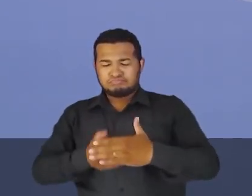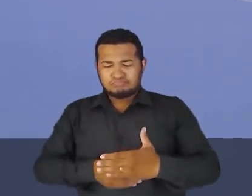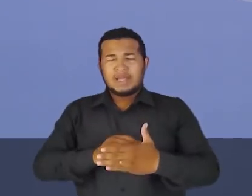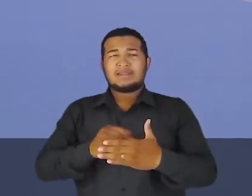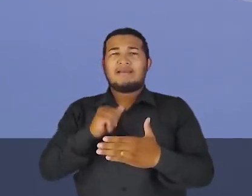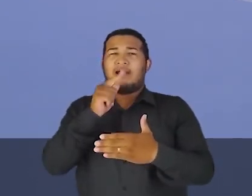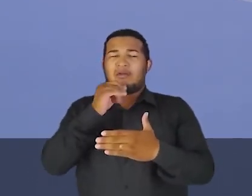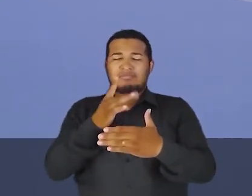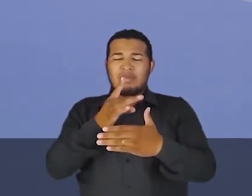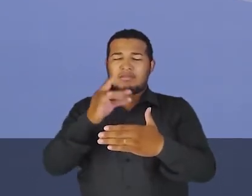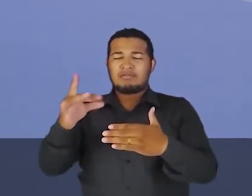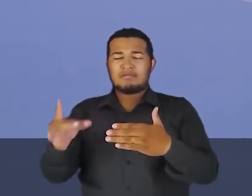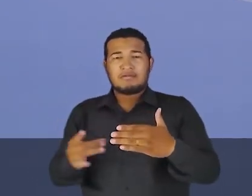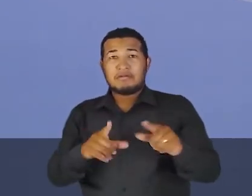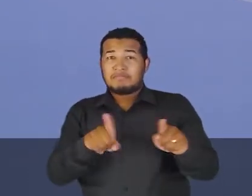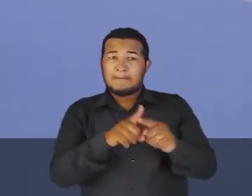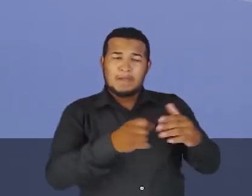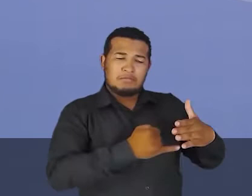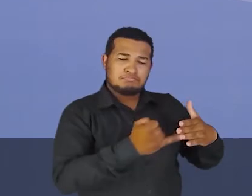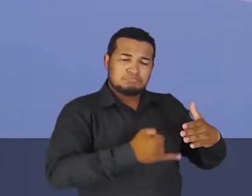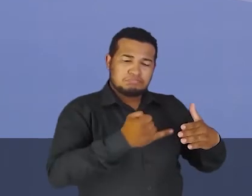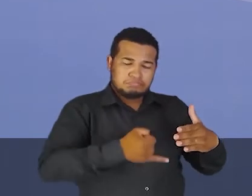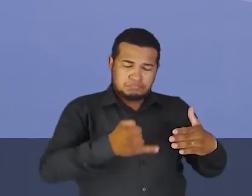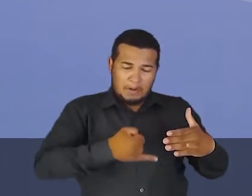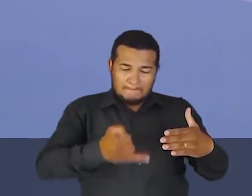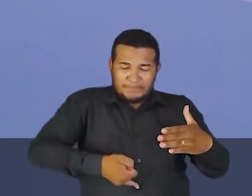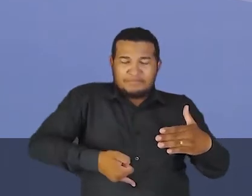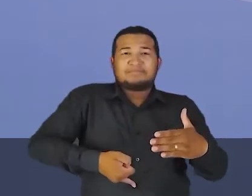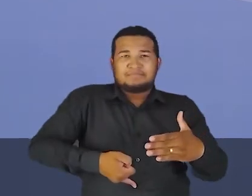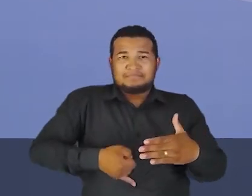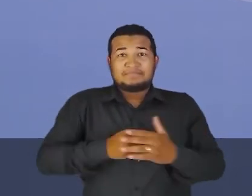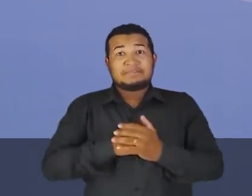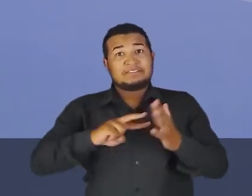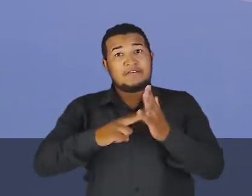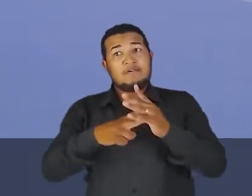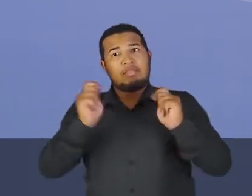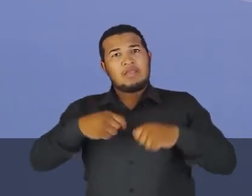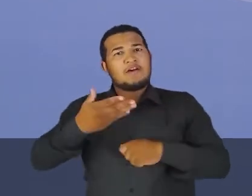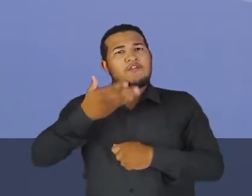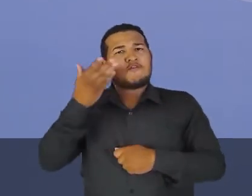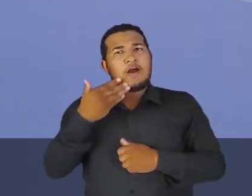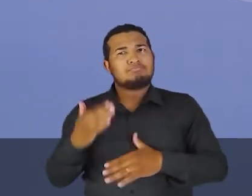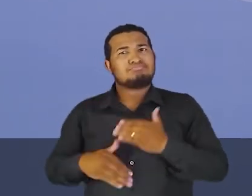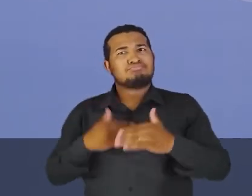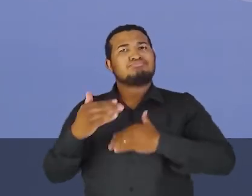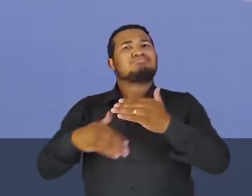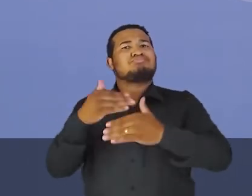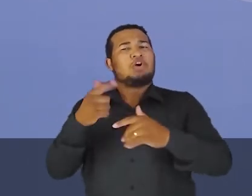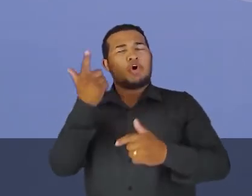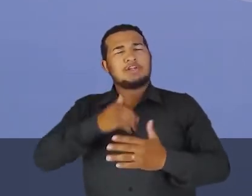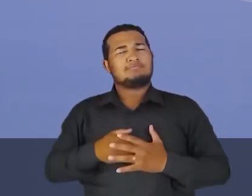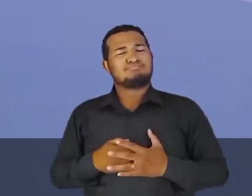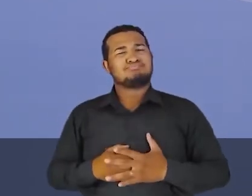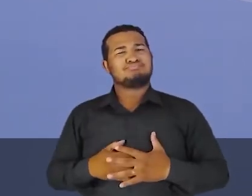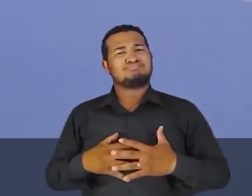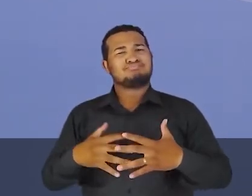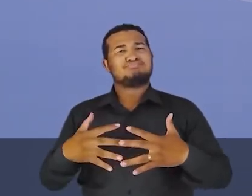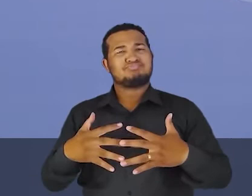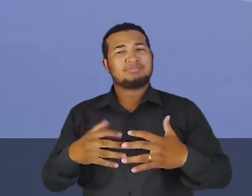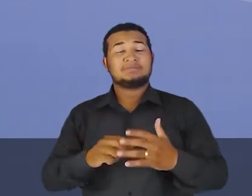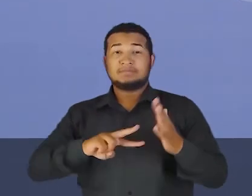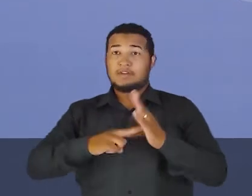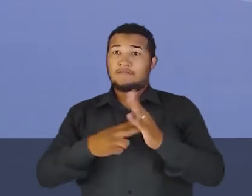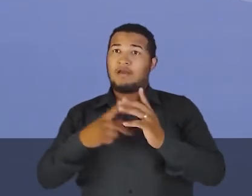essas estruturas vão favorecer o desenvolvimento embrionário dentro do corpo da mãe, certo? Então, isso vai fornecer